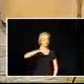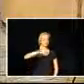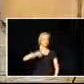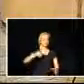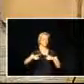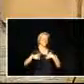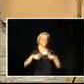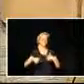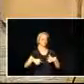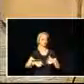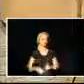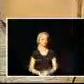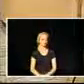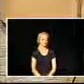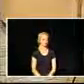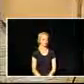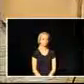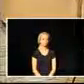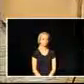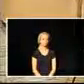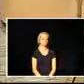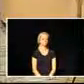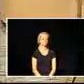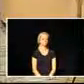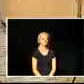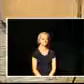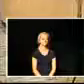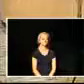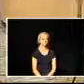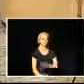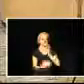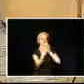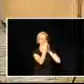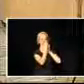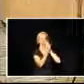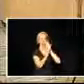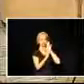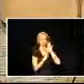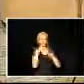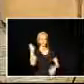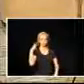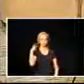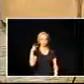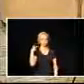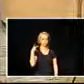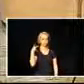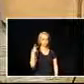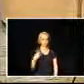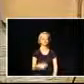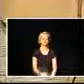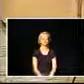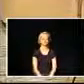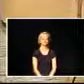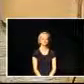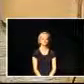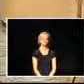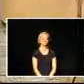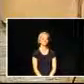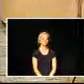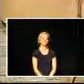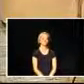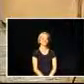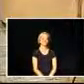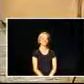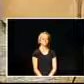Vereador Alexandre Vilela, ausente. Vereador Carlos Peixoto, presente. Vereador Diego, presente.